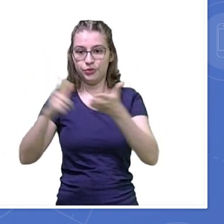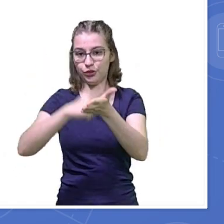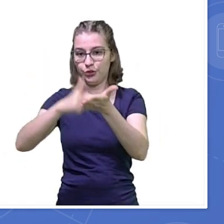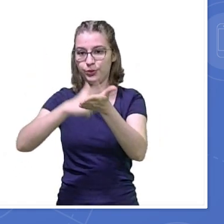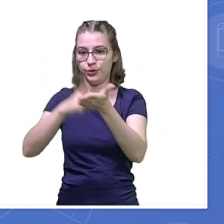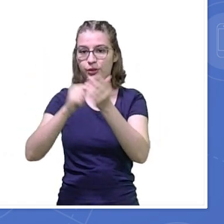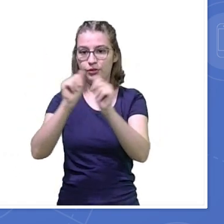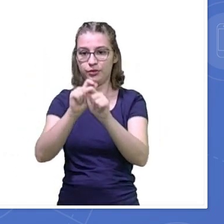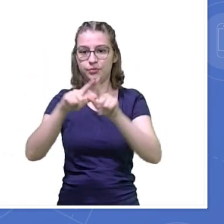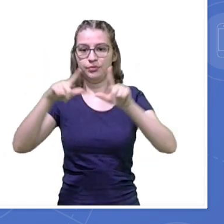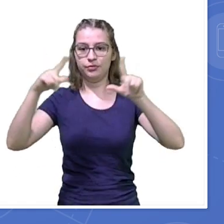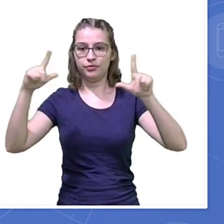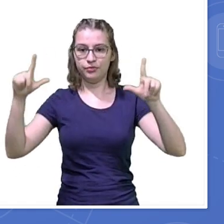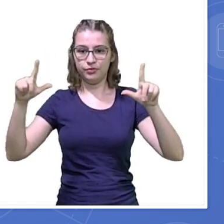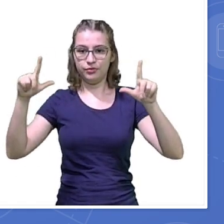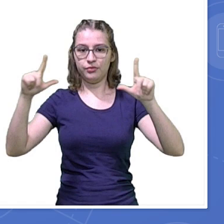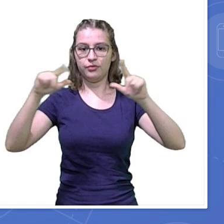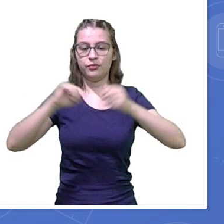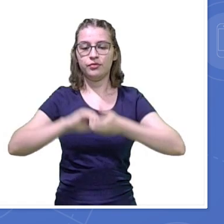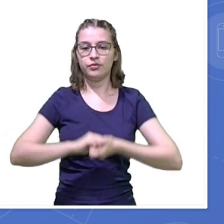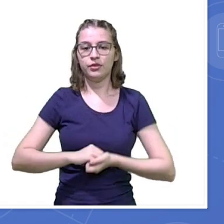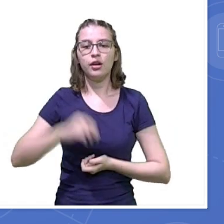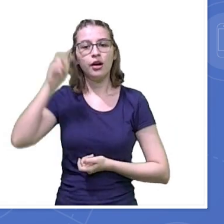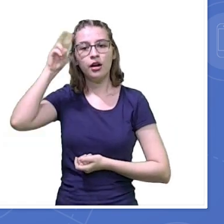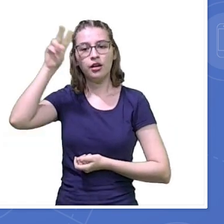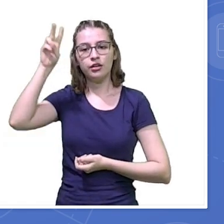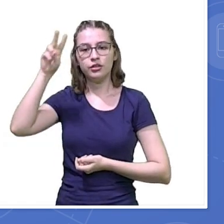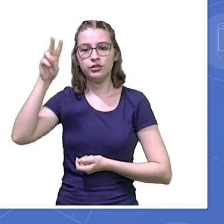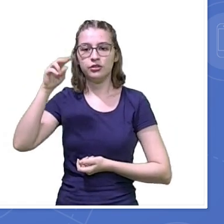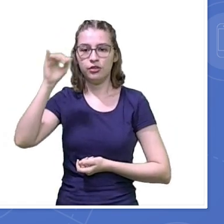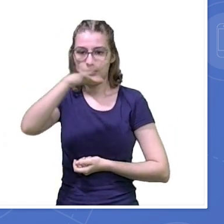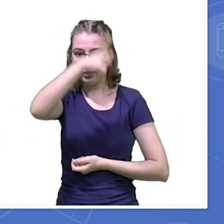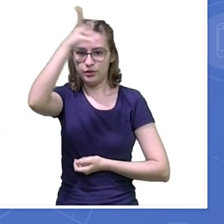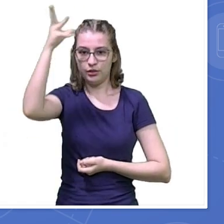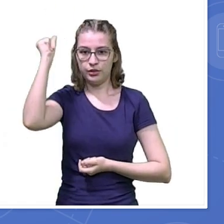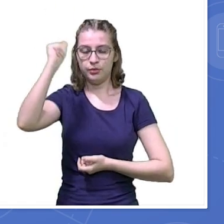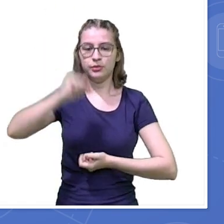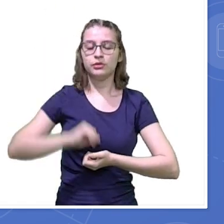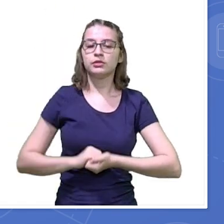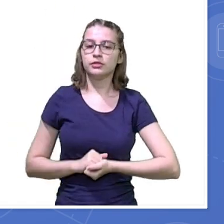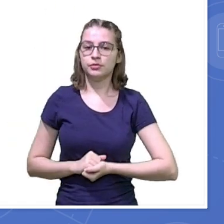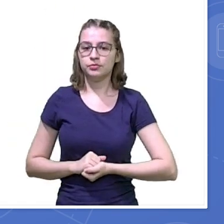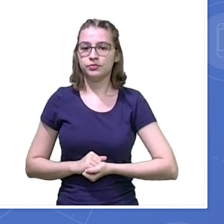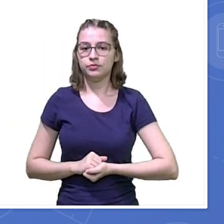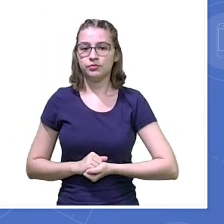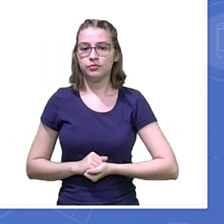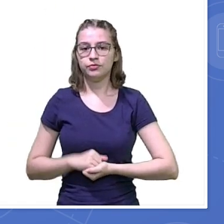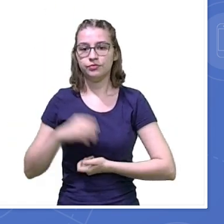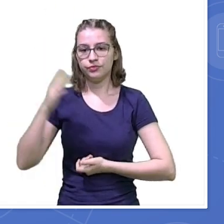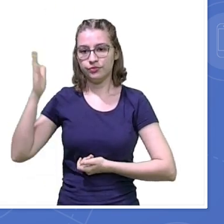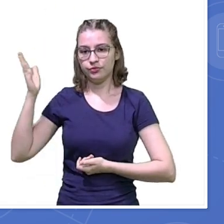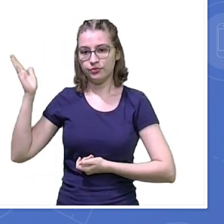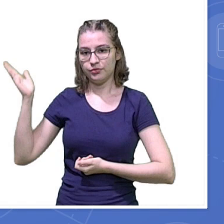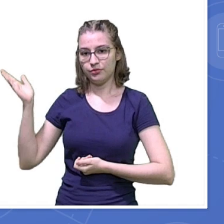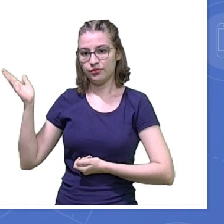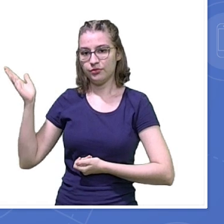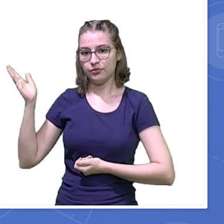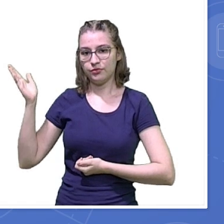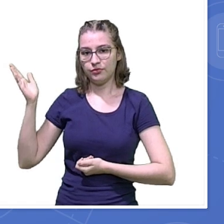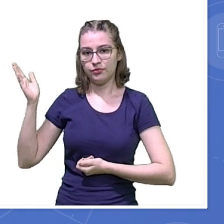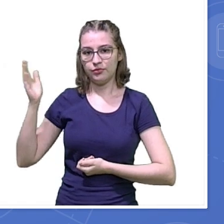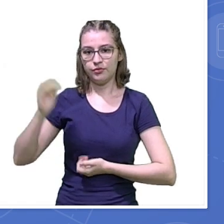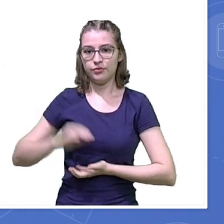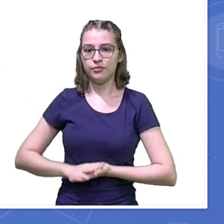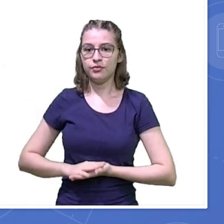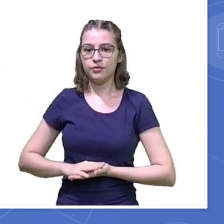livro em si, né? O livro Uma Viagem pela História da Amazônia, que mostra várias informações que os professores organizaram